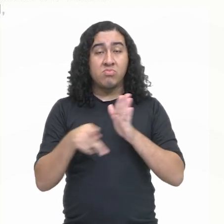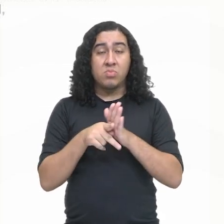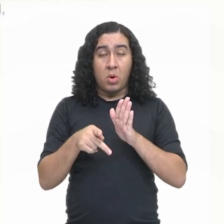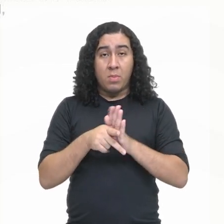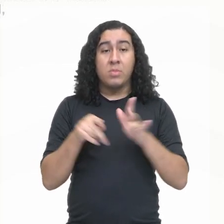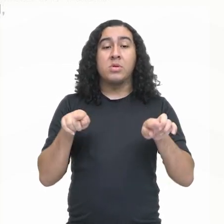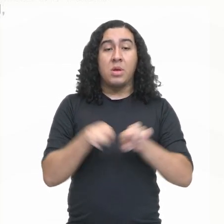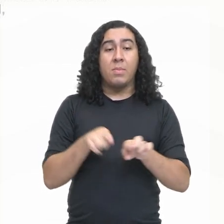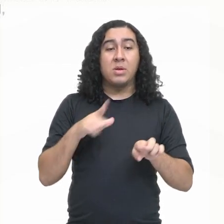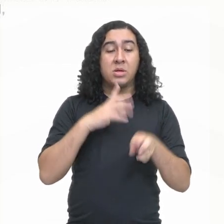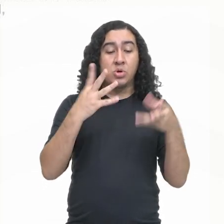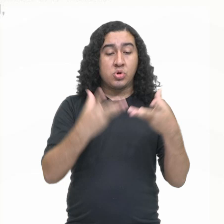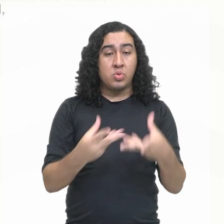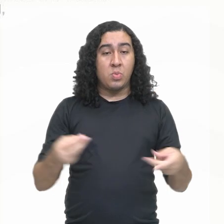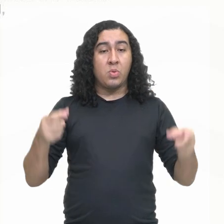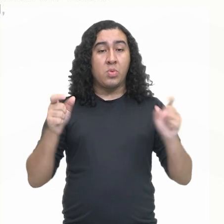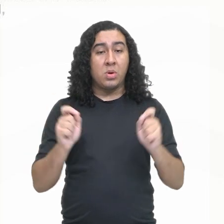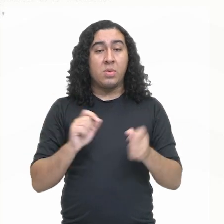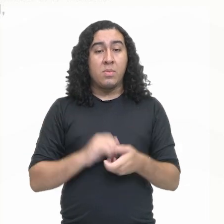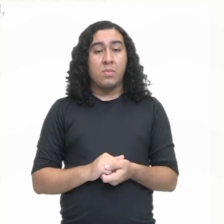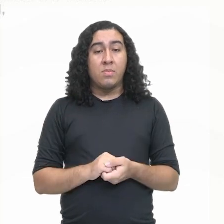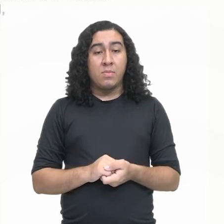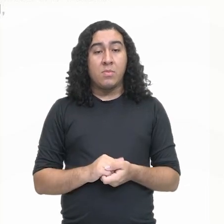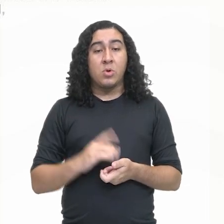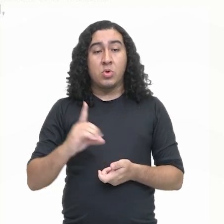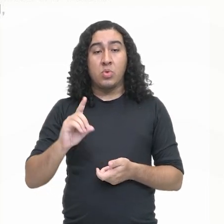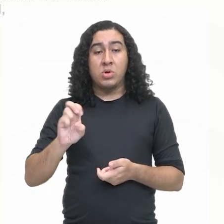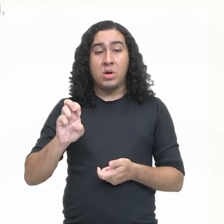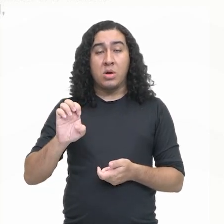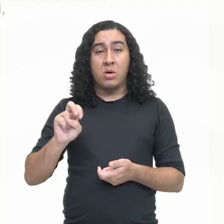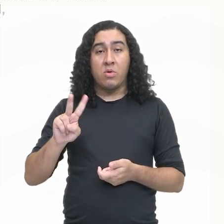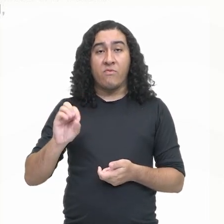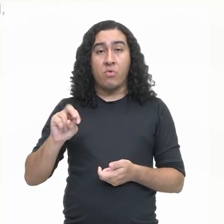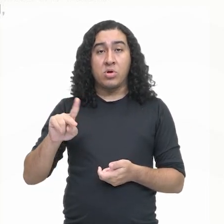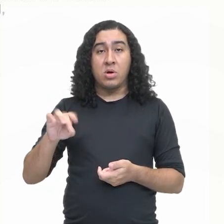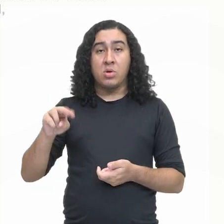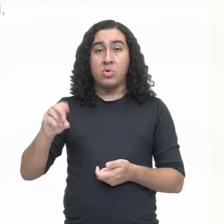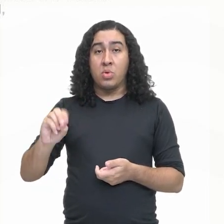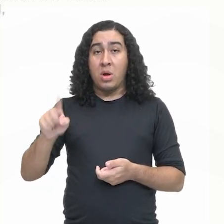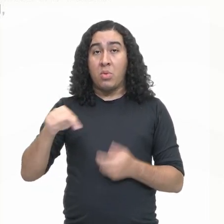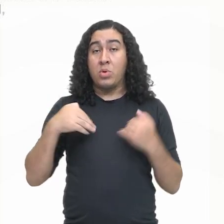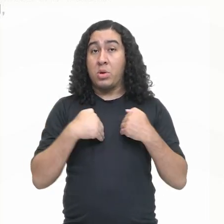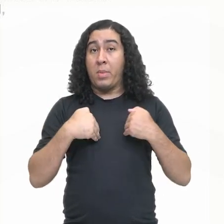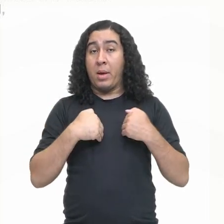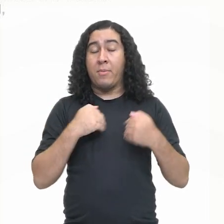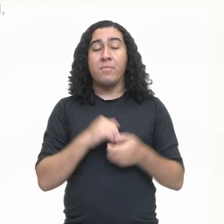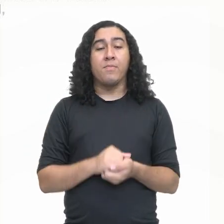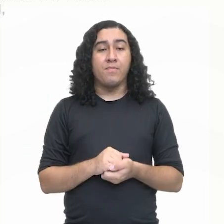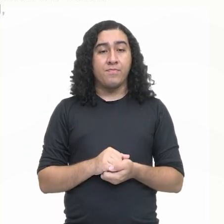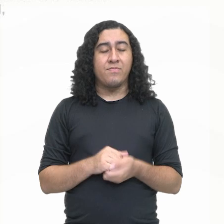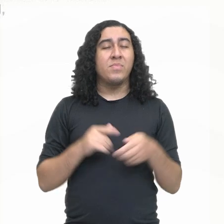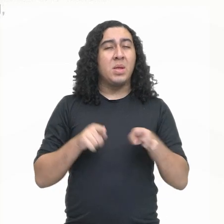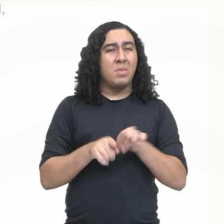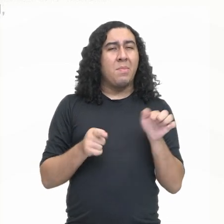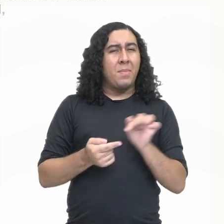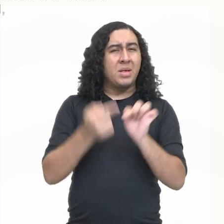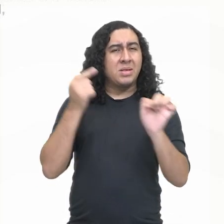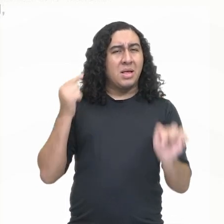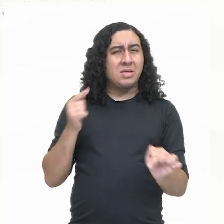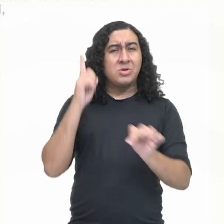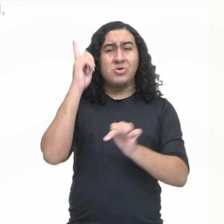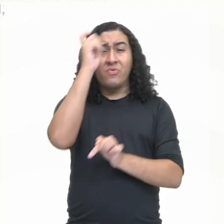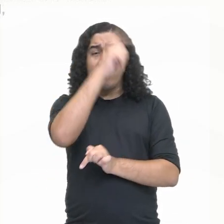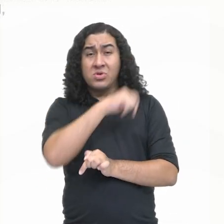uma extinção no Devoniano, certo? E nessas eras mais antigas, é difícil